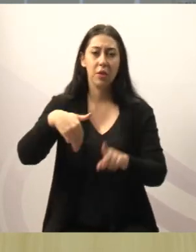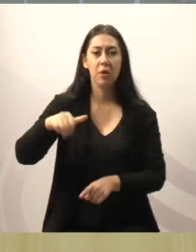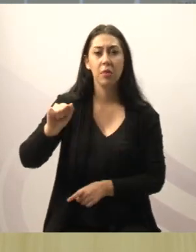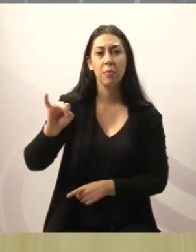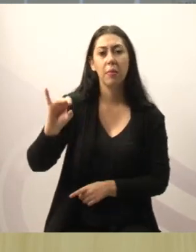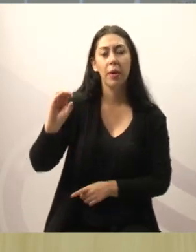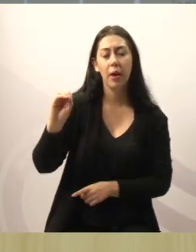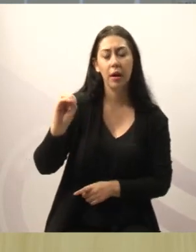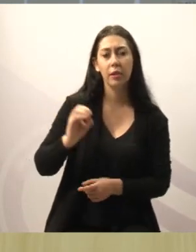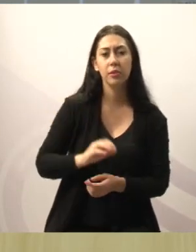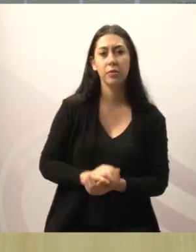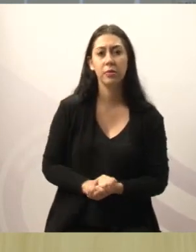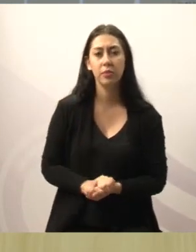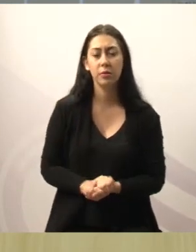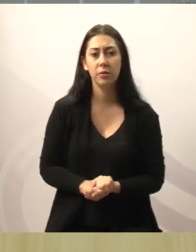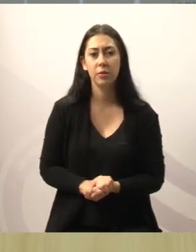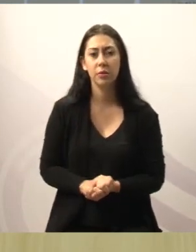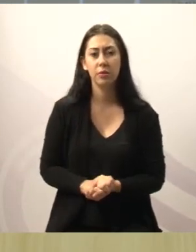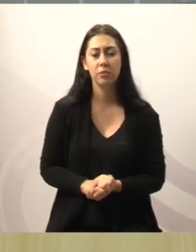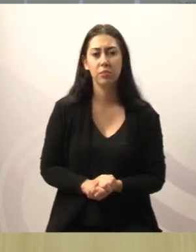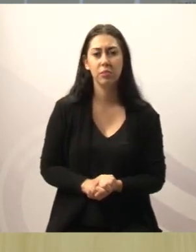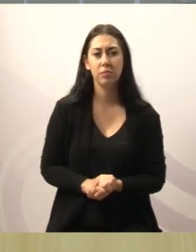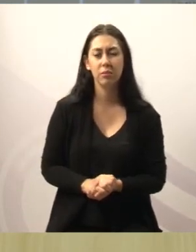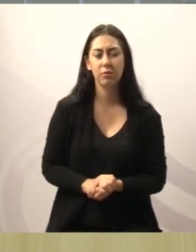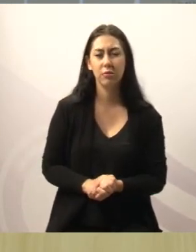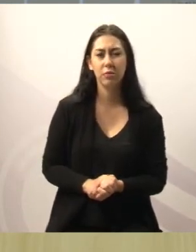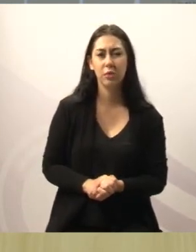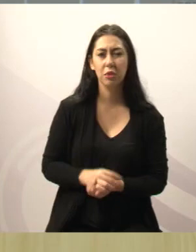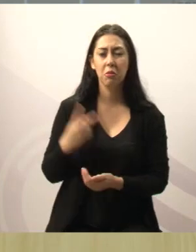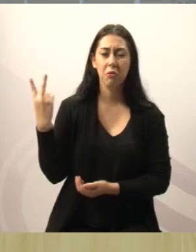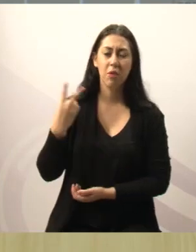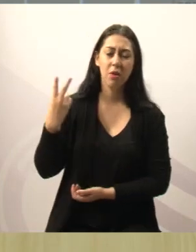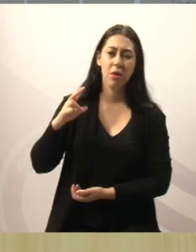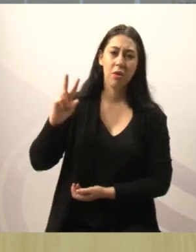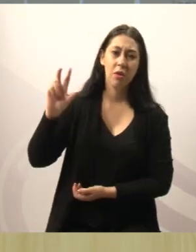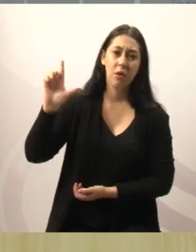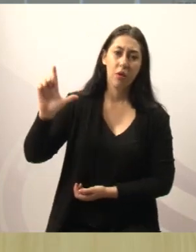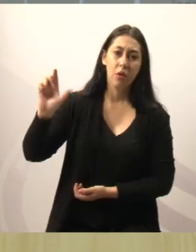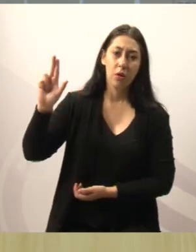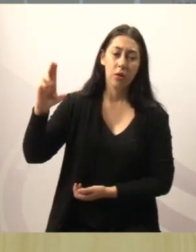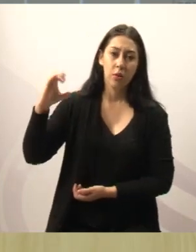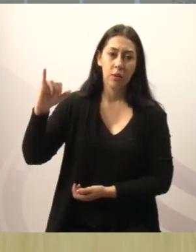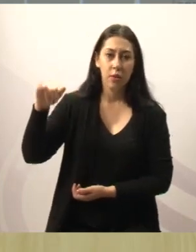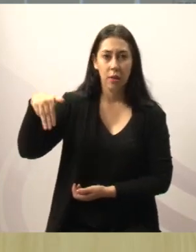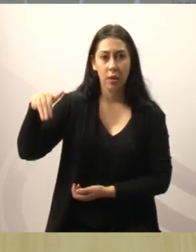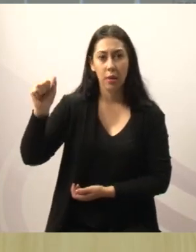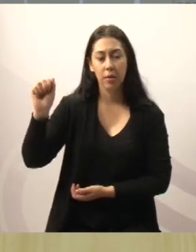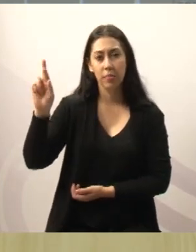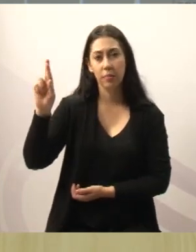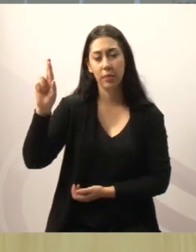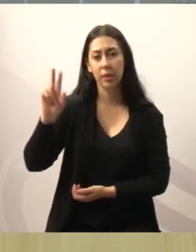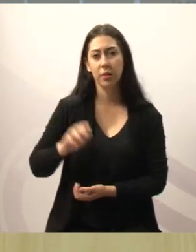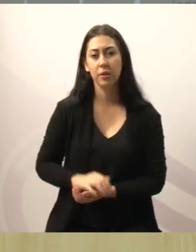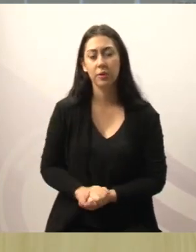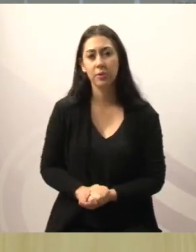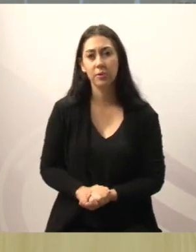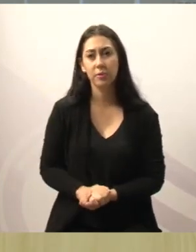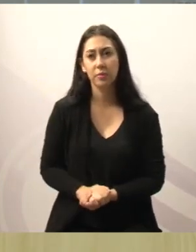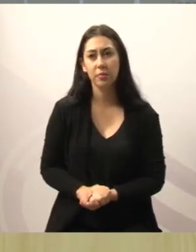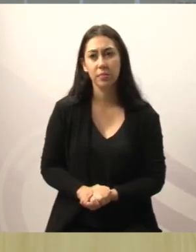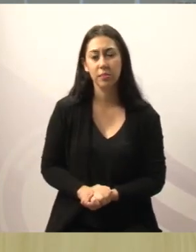do gabinete da vereadora Lucimar Ponciano, apresentando sugestões e solicitando